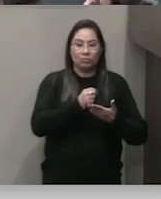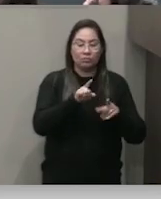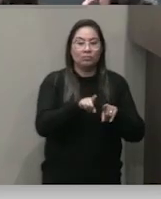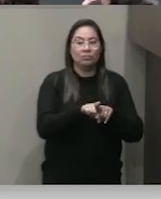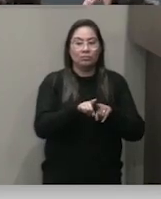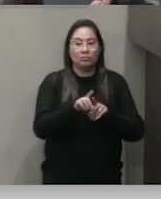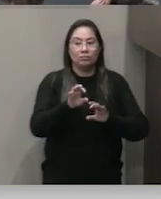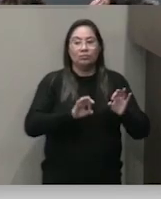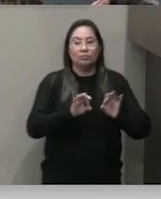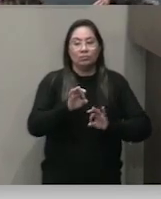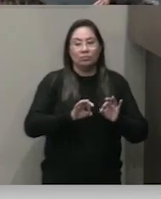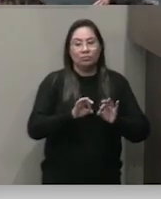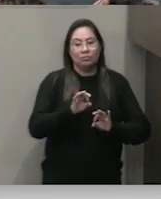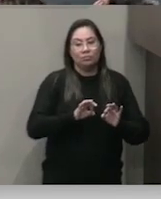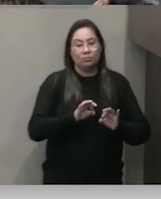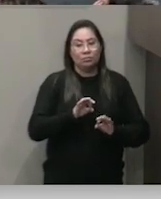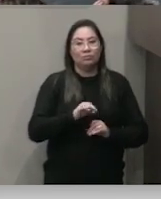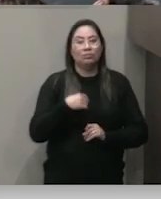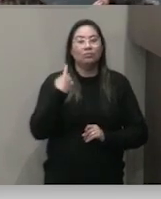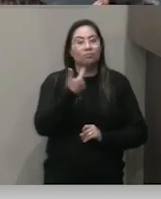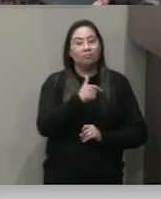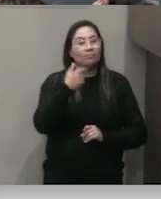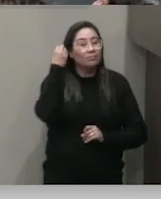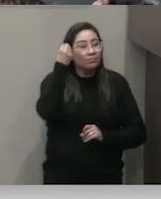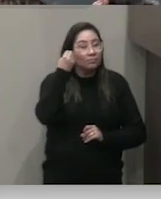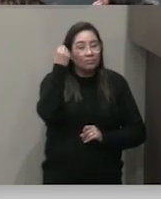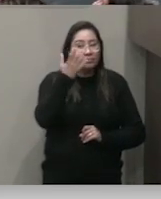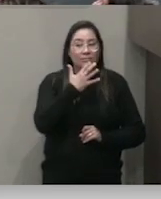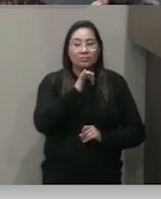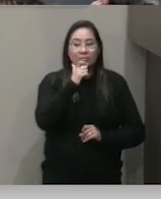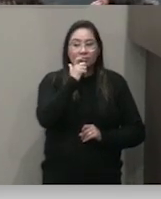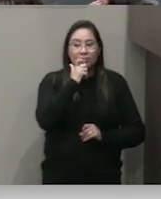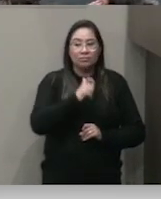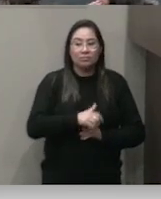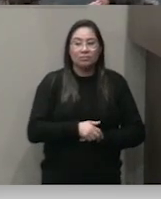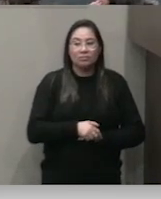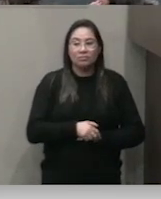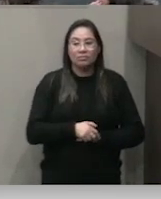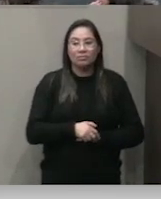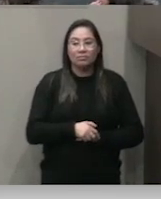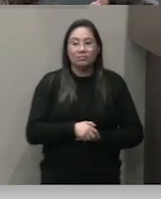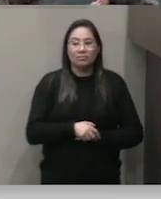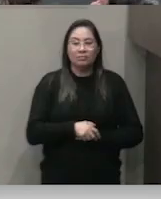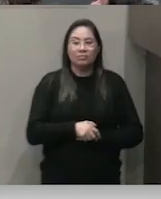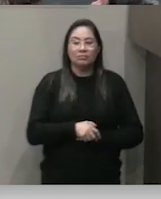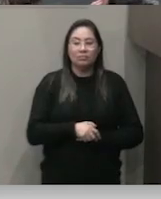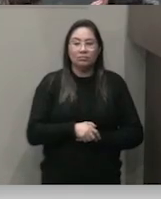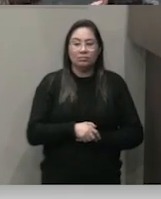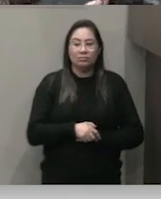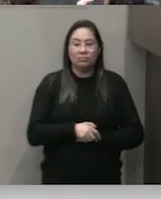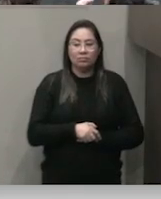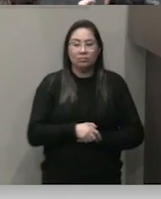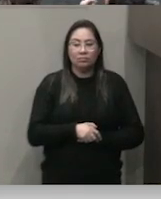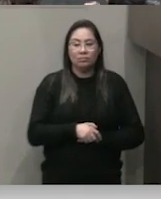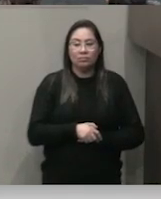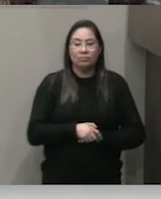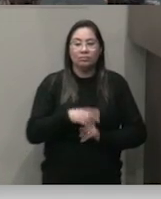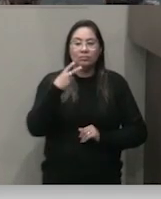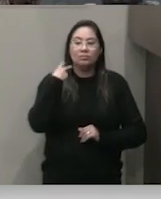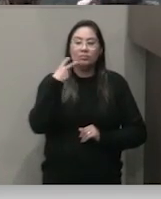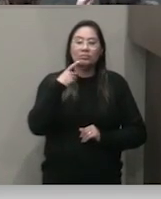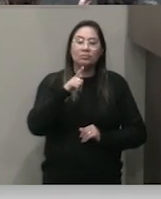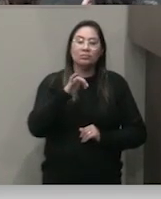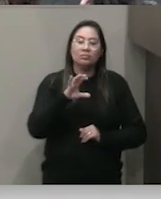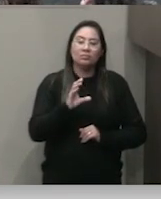com ideias e até... Nós não temos tanta experiência com criança, né, professora? A professora Regina aí deu um suporte muito legal. Palavra, Diego. Fala, vereador